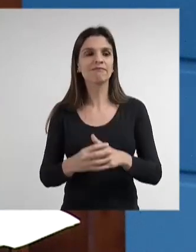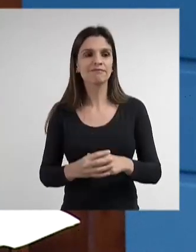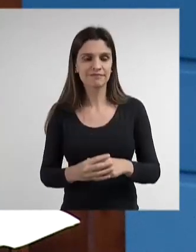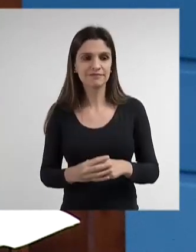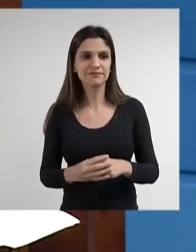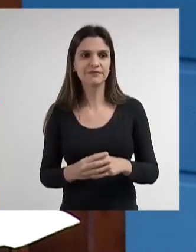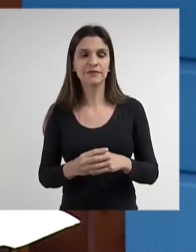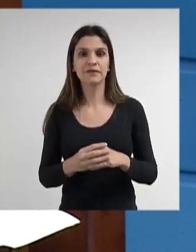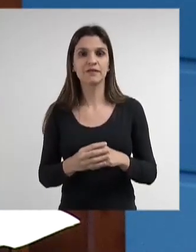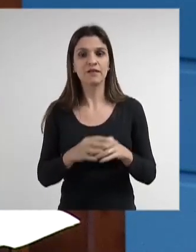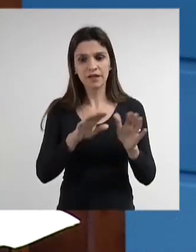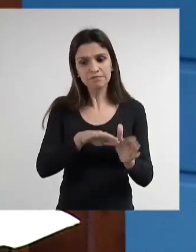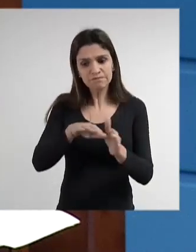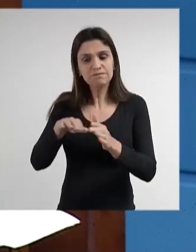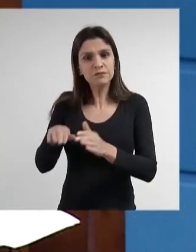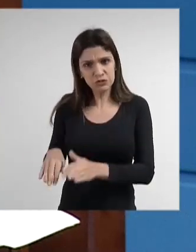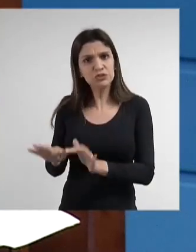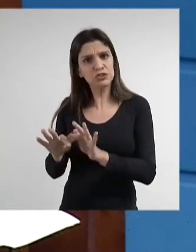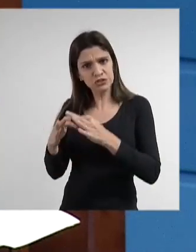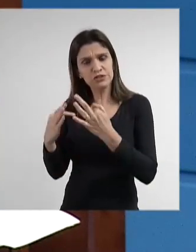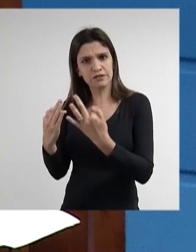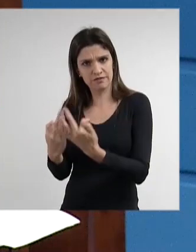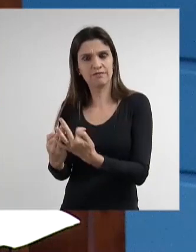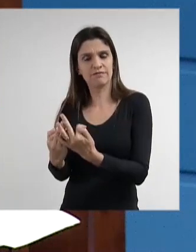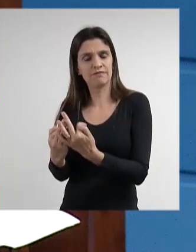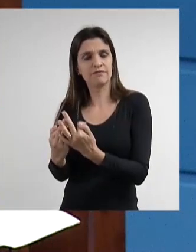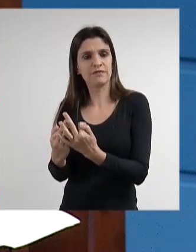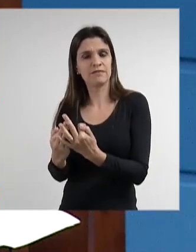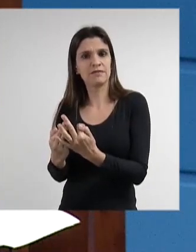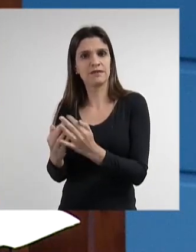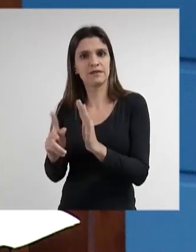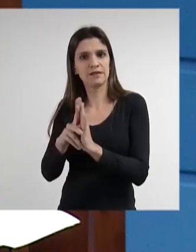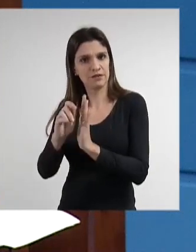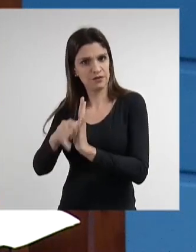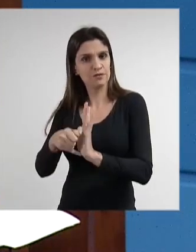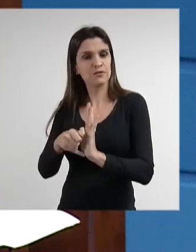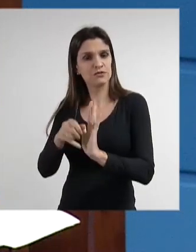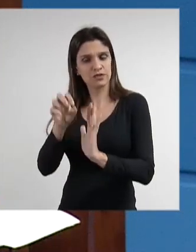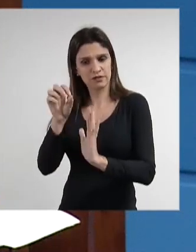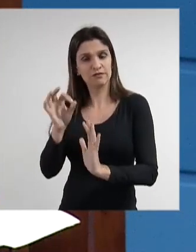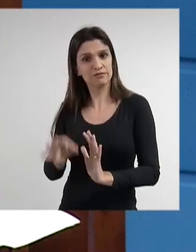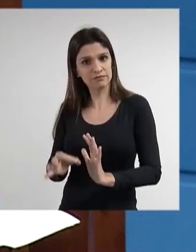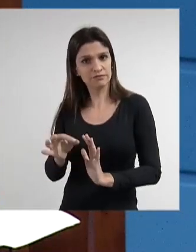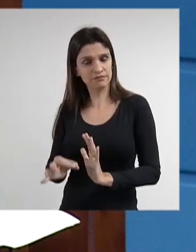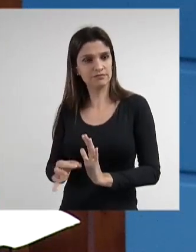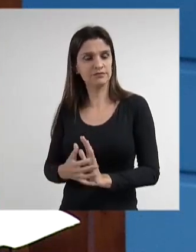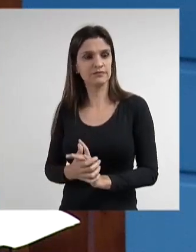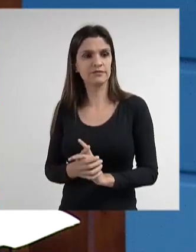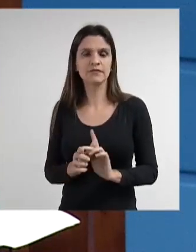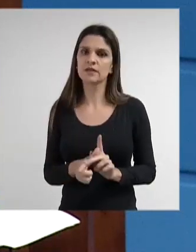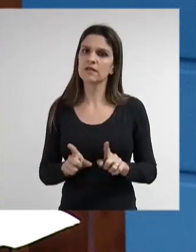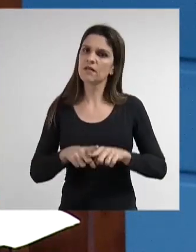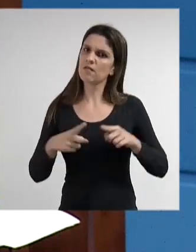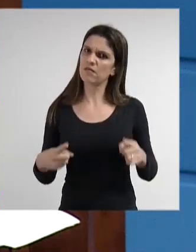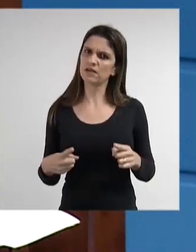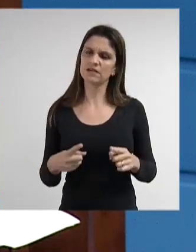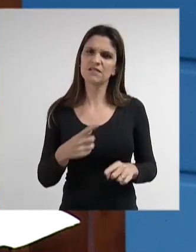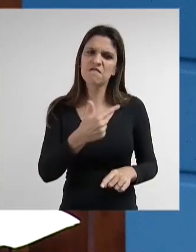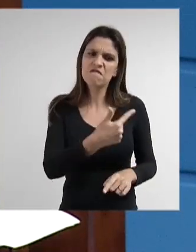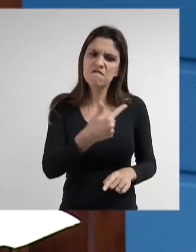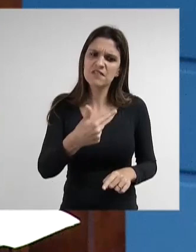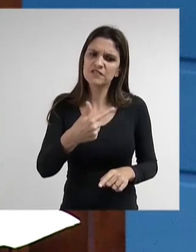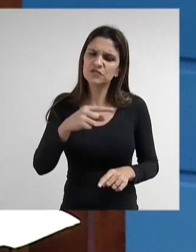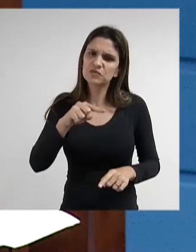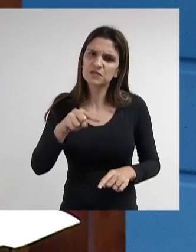programa, porque ela não está necessitando mais. Agora, cortar 22